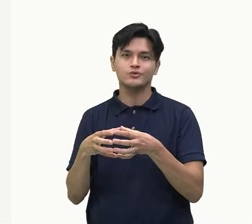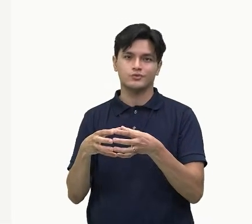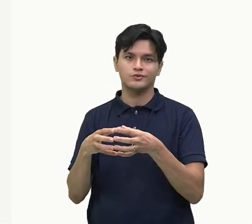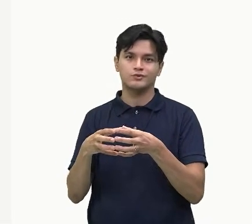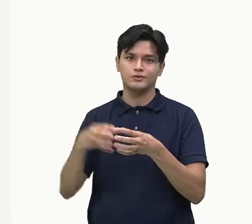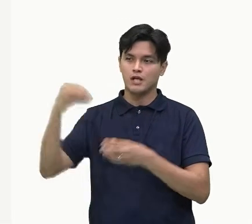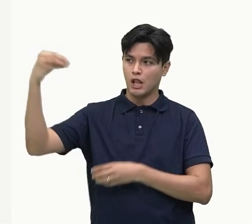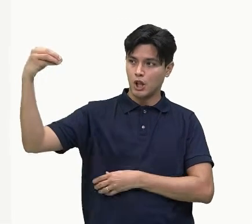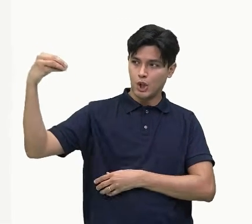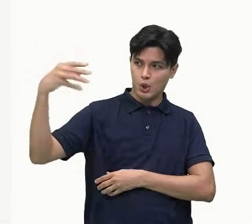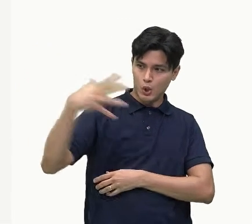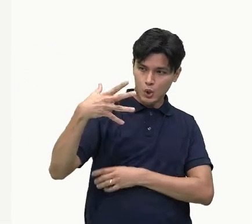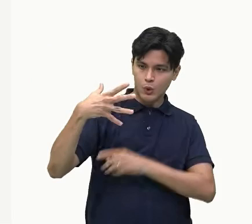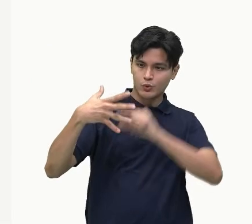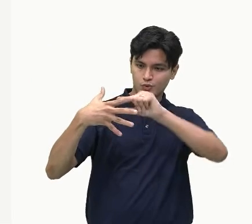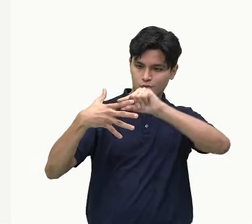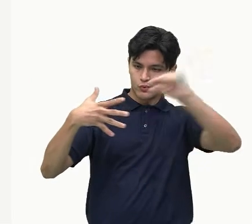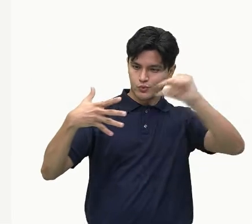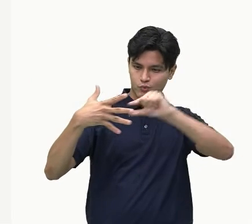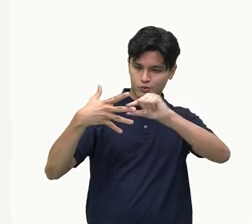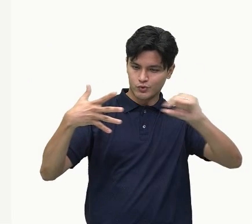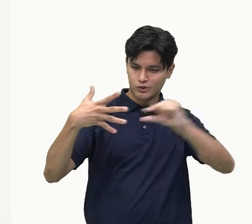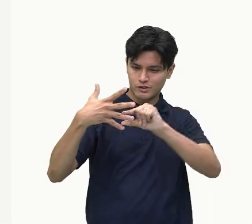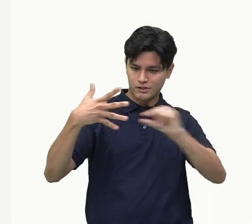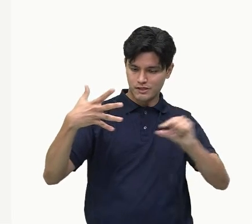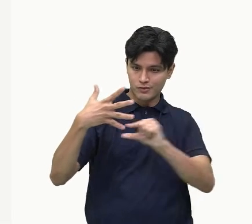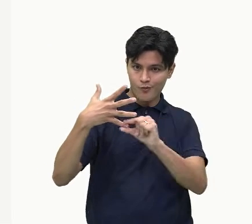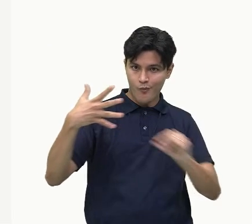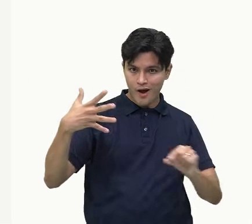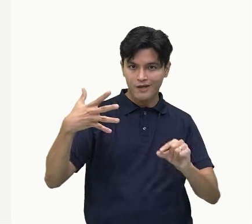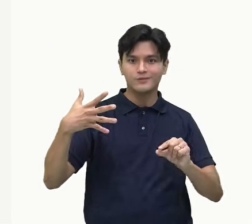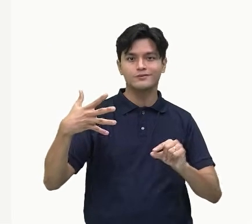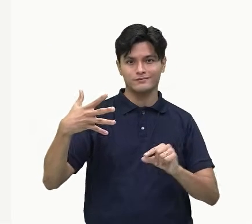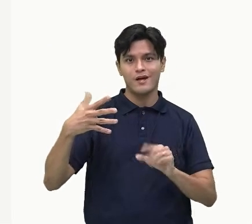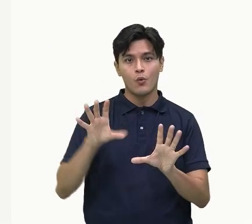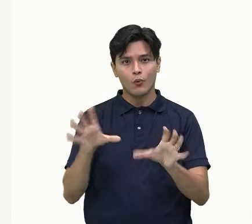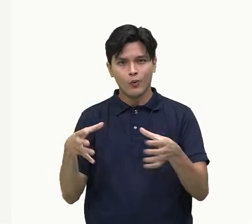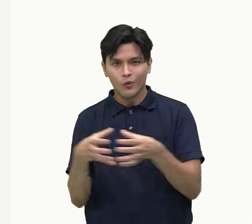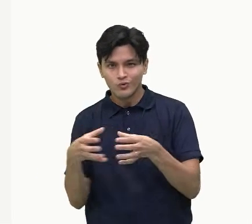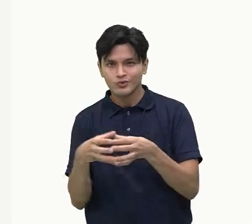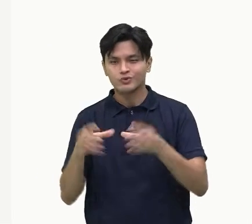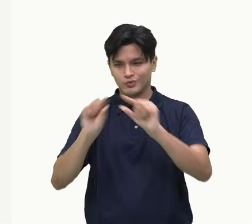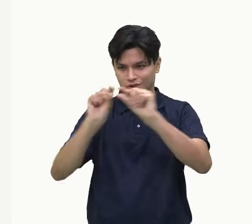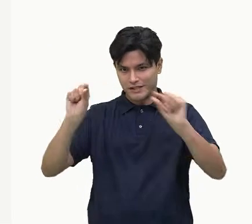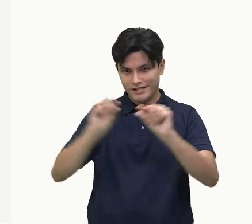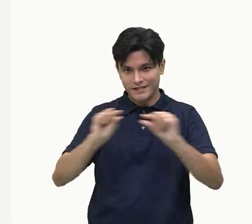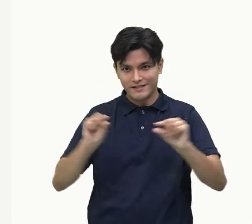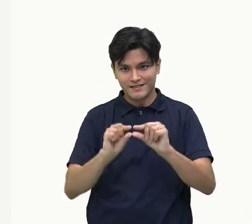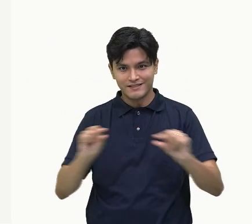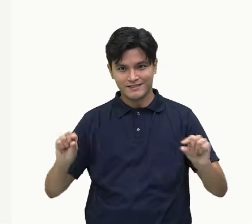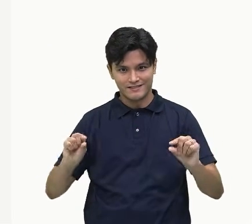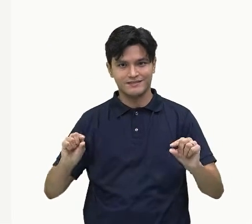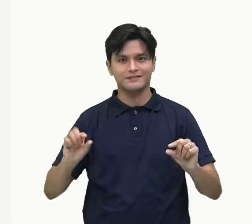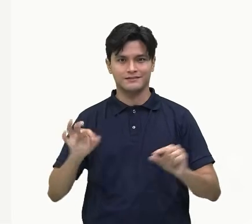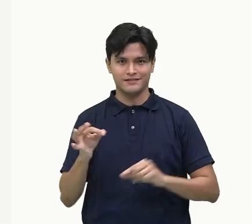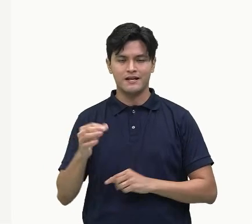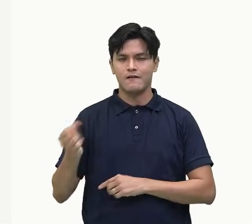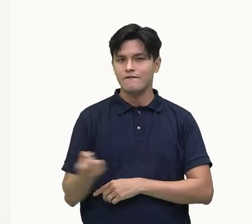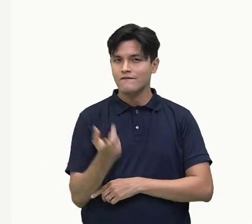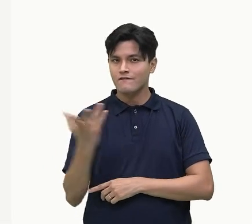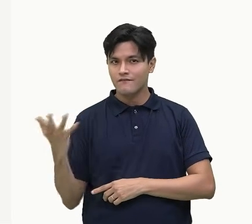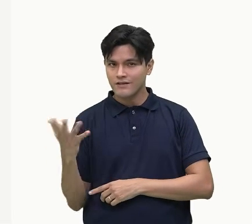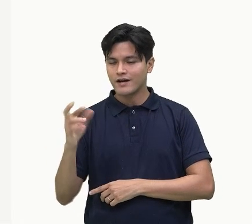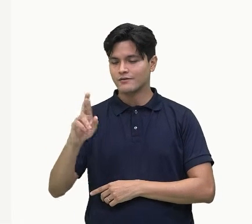luz. Um feixe luminoso pode ser, e aí você tem o conceito de feixe de luz, que são vários raios de